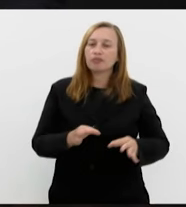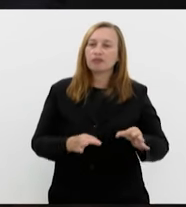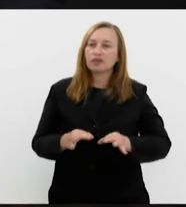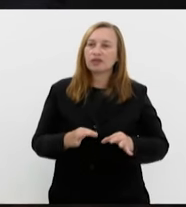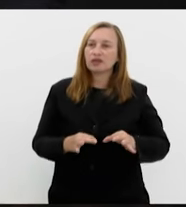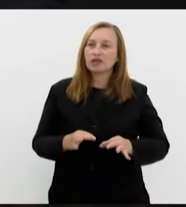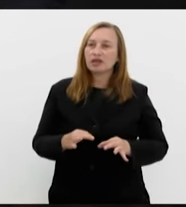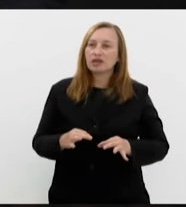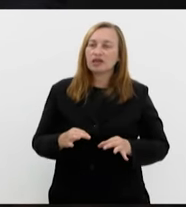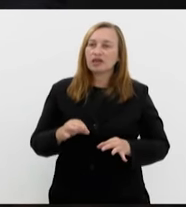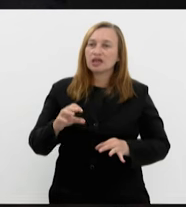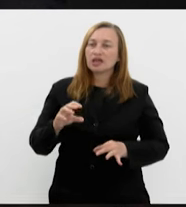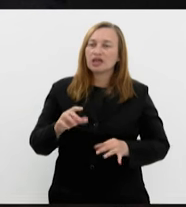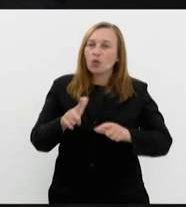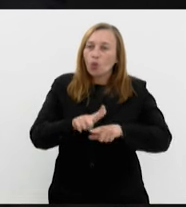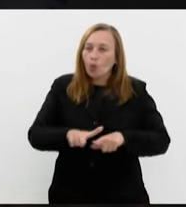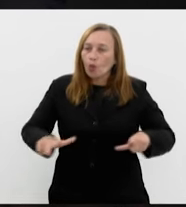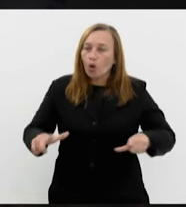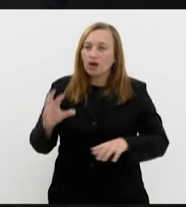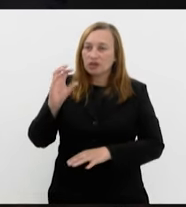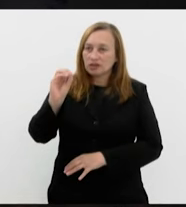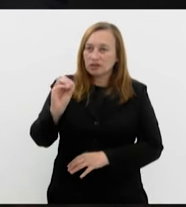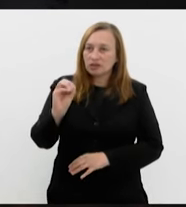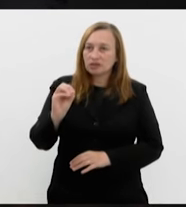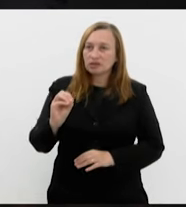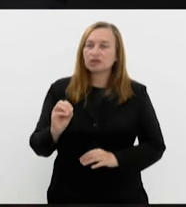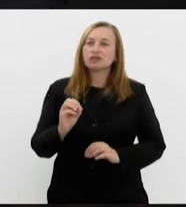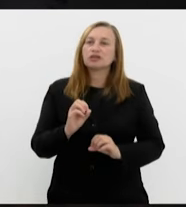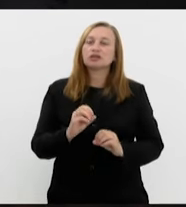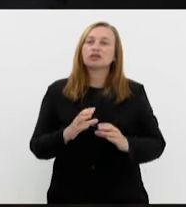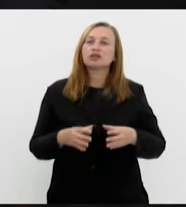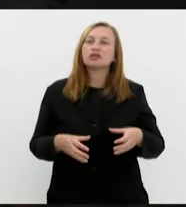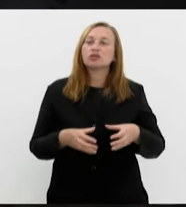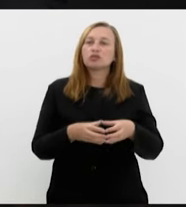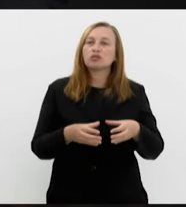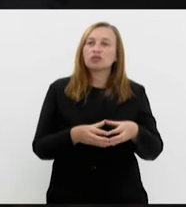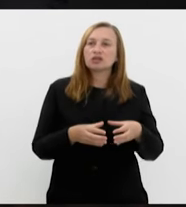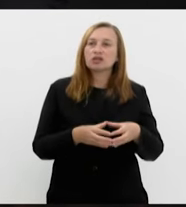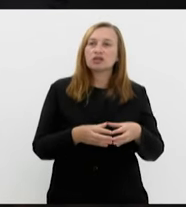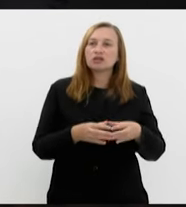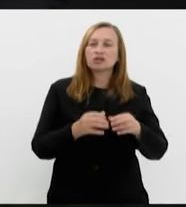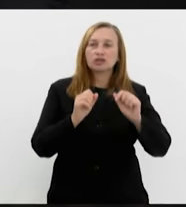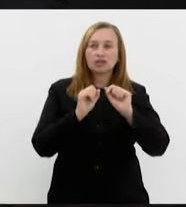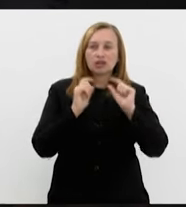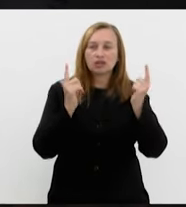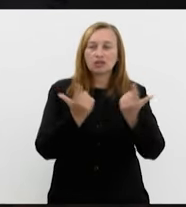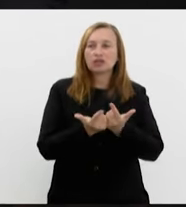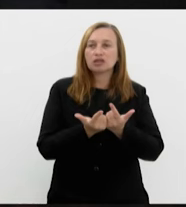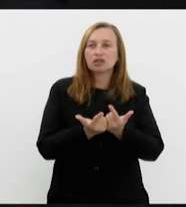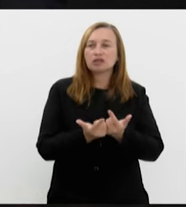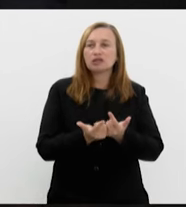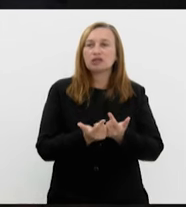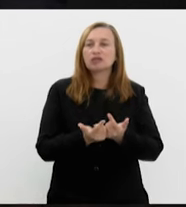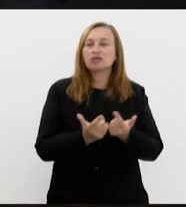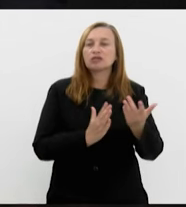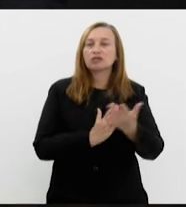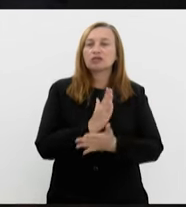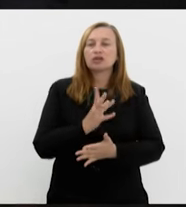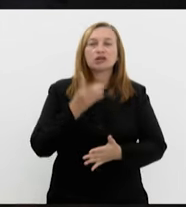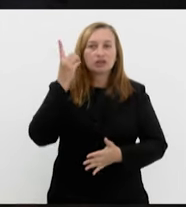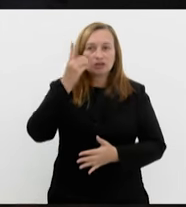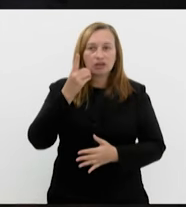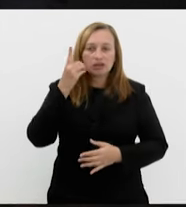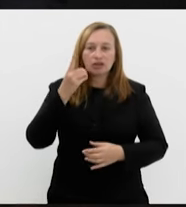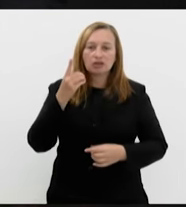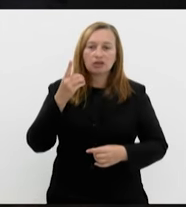Zero. Parecer da Comissão de Indicações Legislativas favorável, relator deputado Felipe Soares. Em